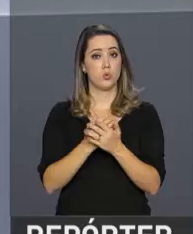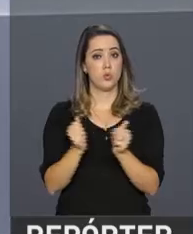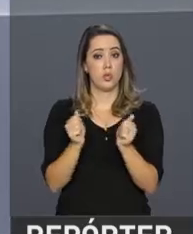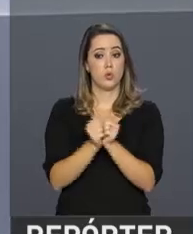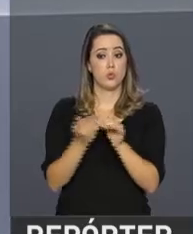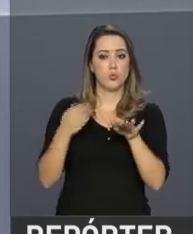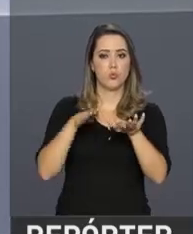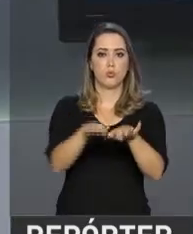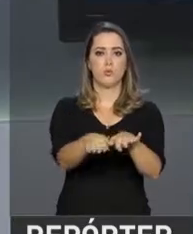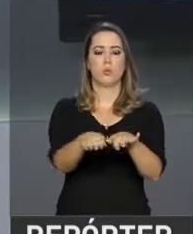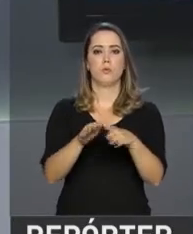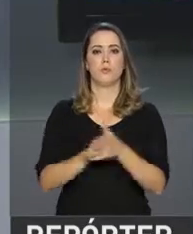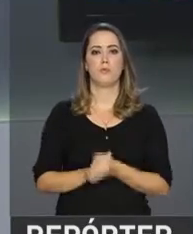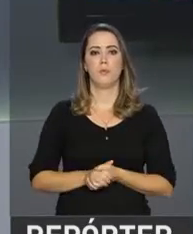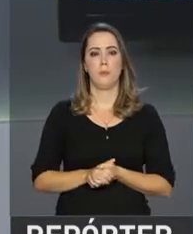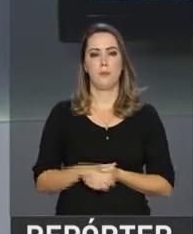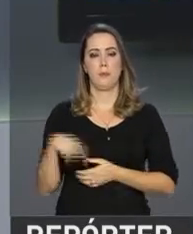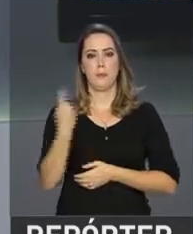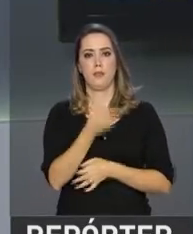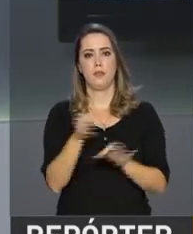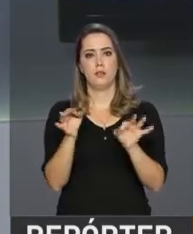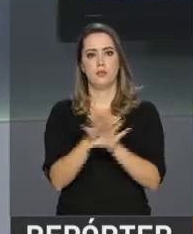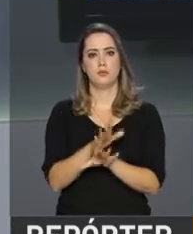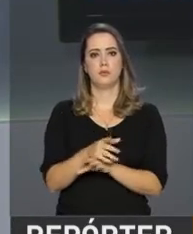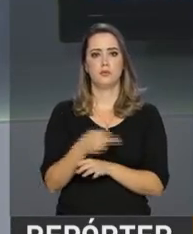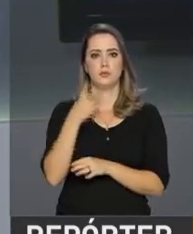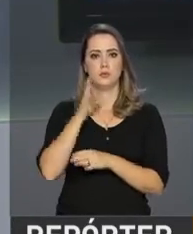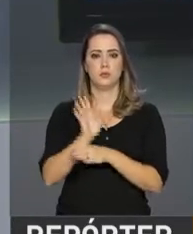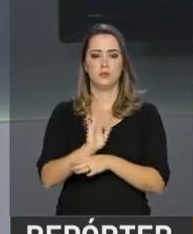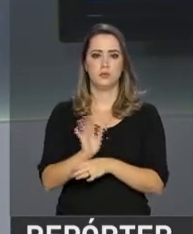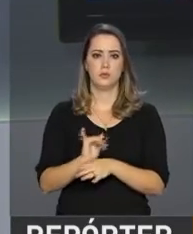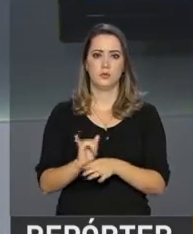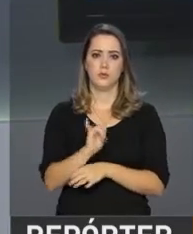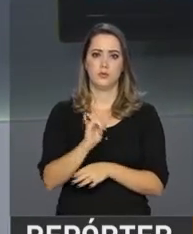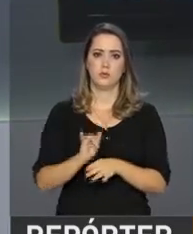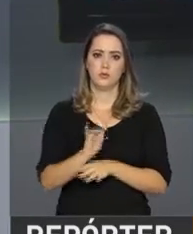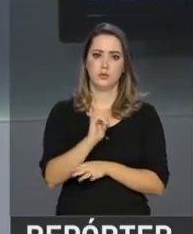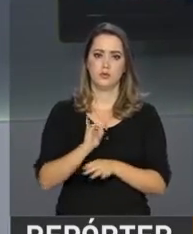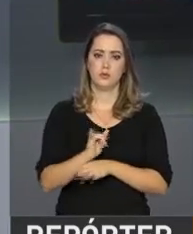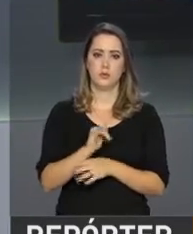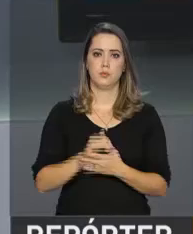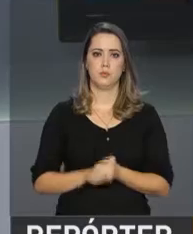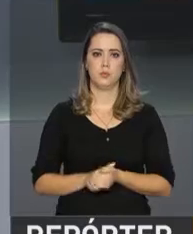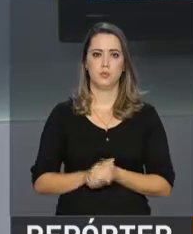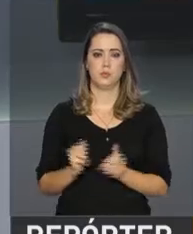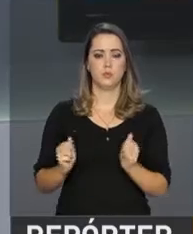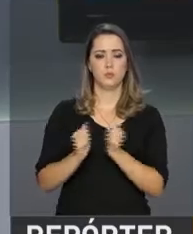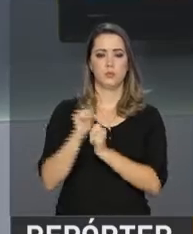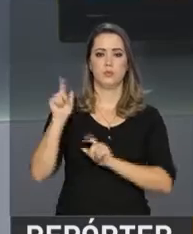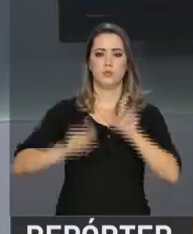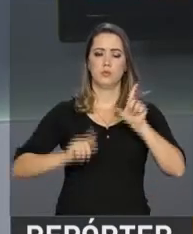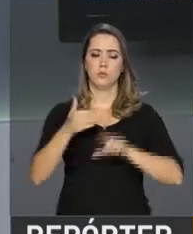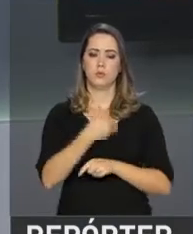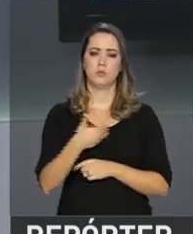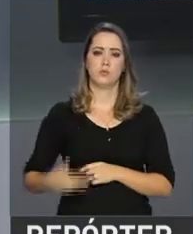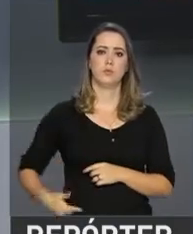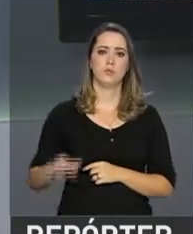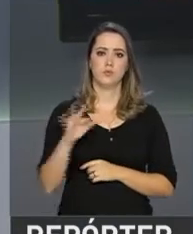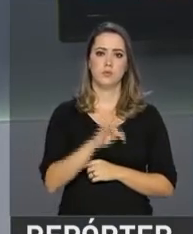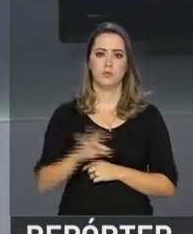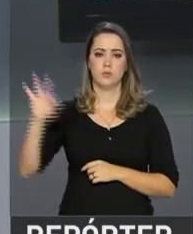outros estudantes. E nós ficamos por aqui. Você pode rever as reportagens no YouTube. Continue com a gente aqui na